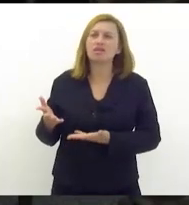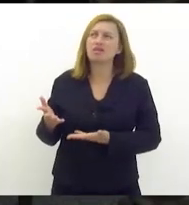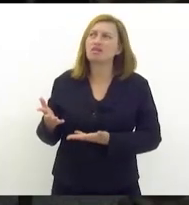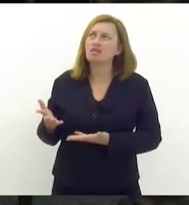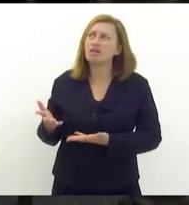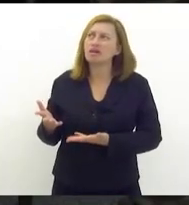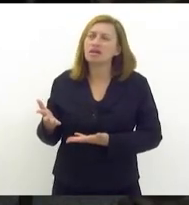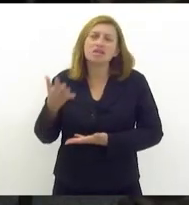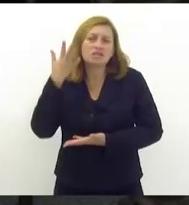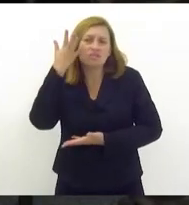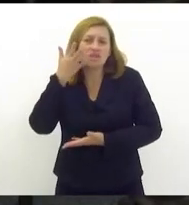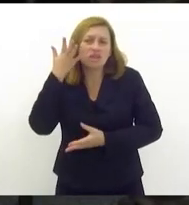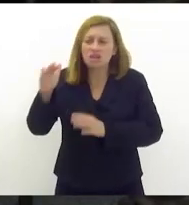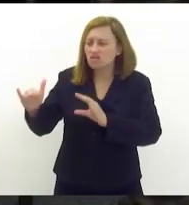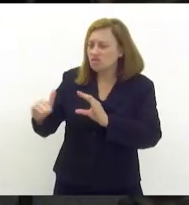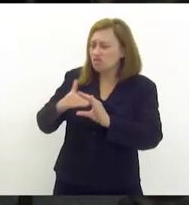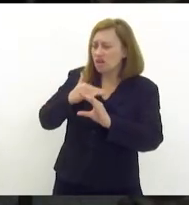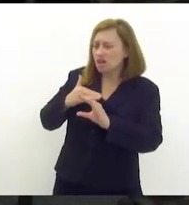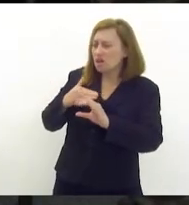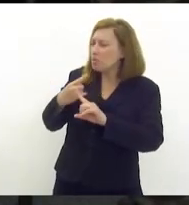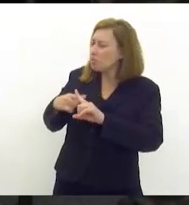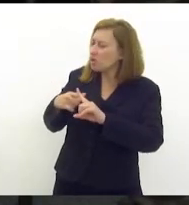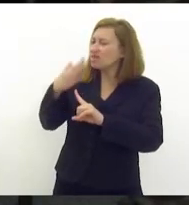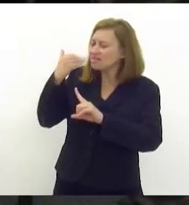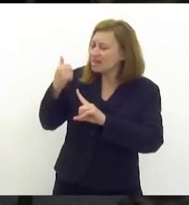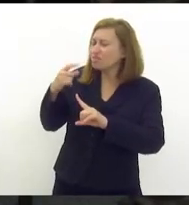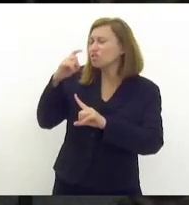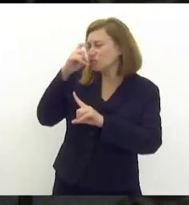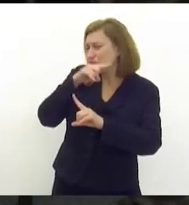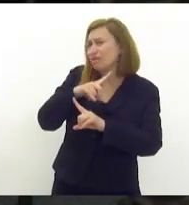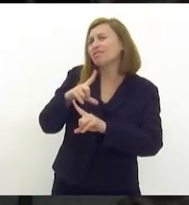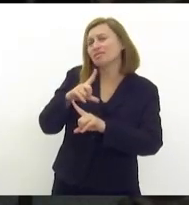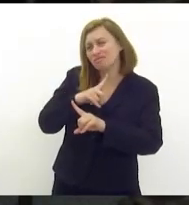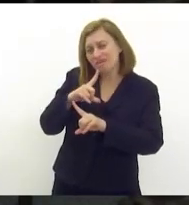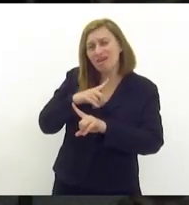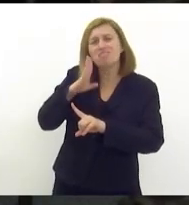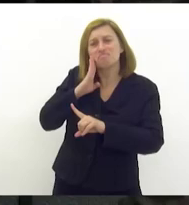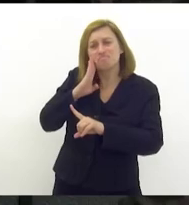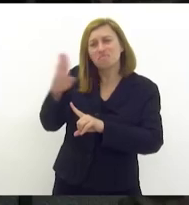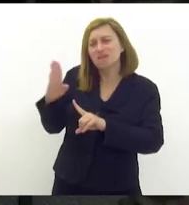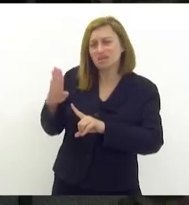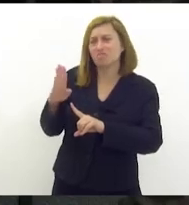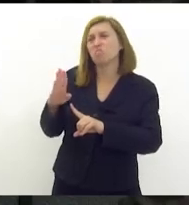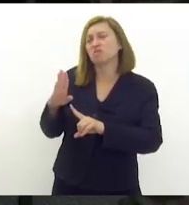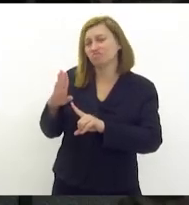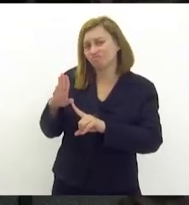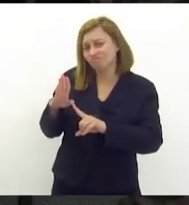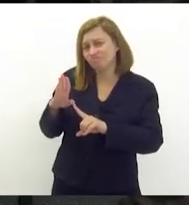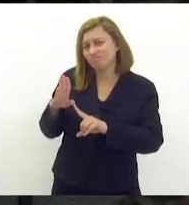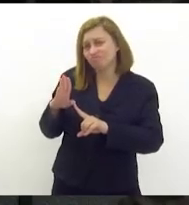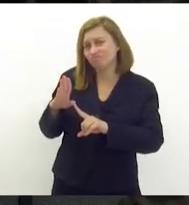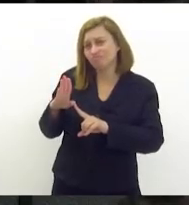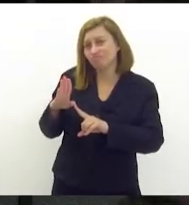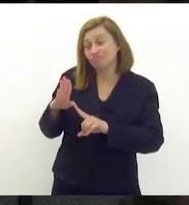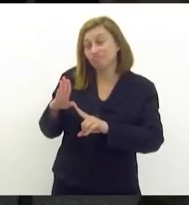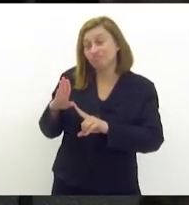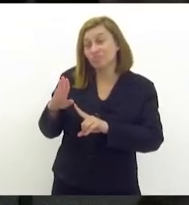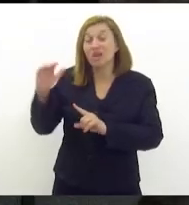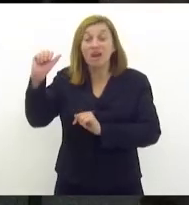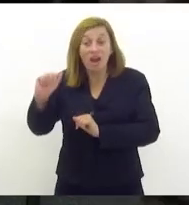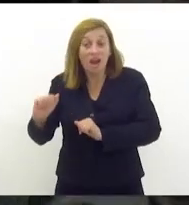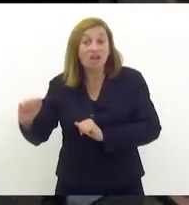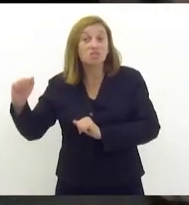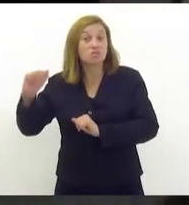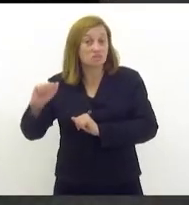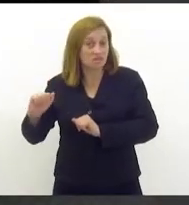essa mensagem porque a gente sabe das dificuldades principalmente dessas entidades